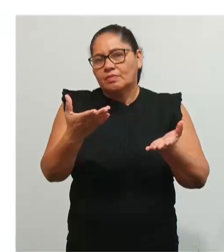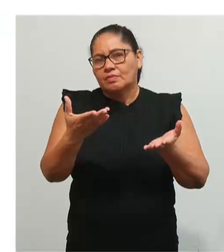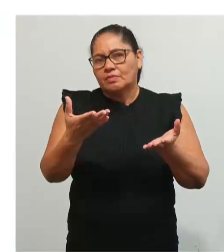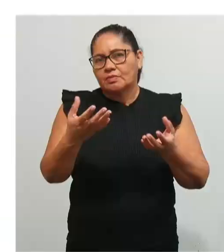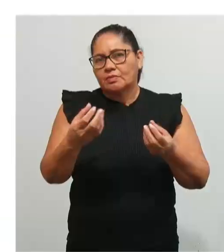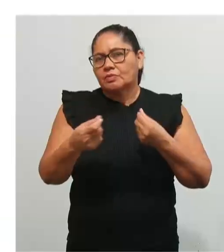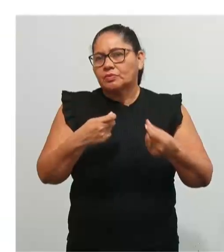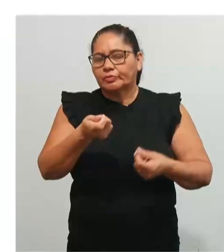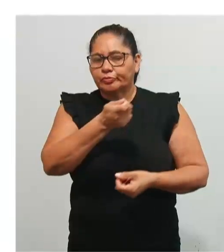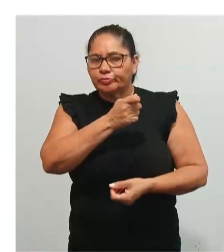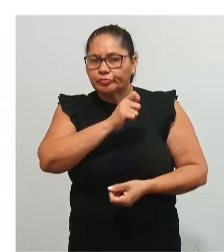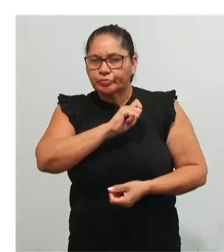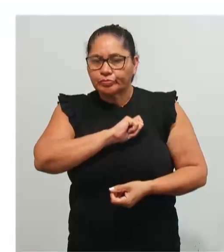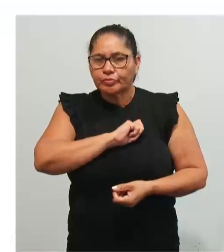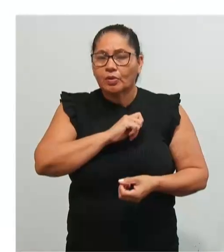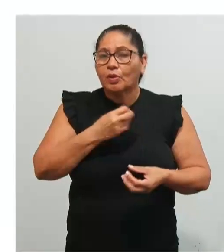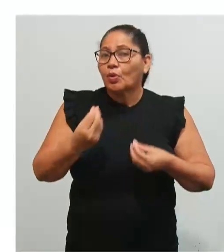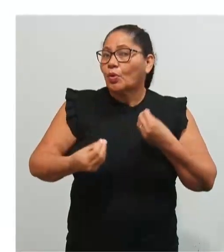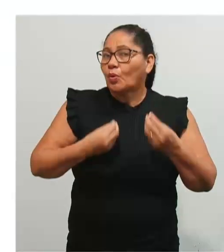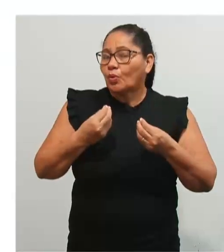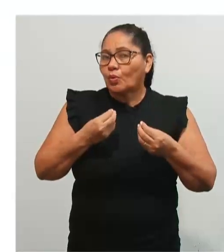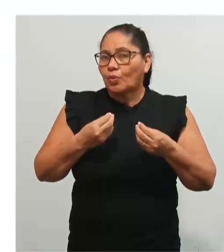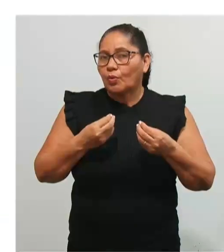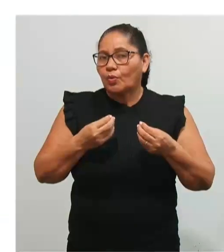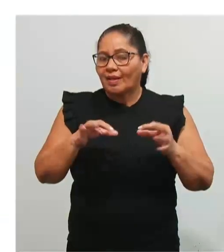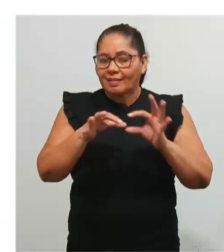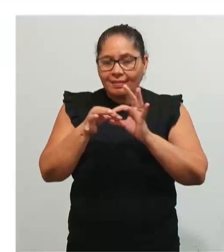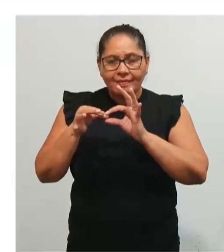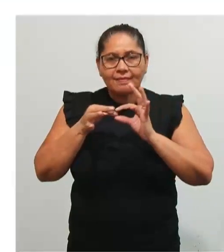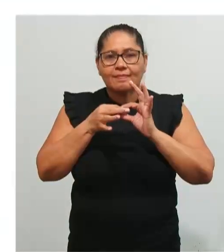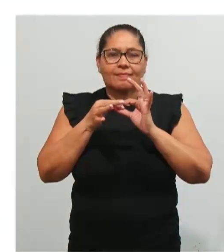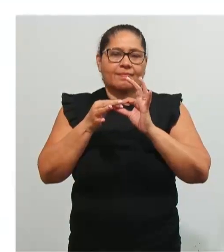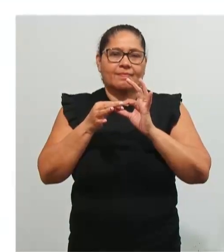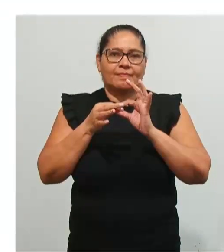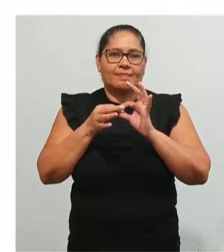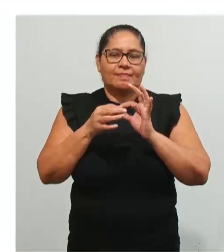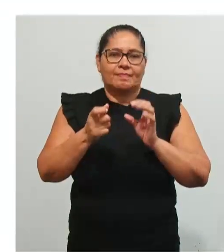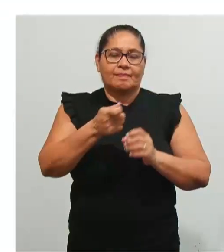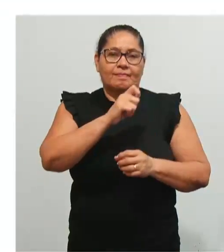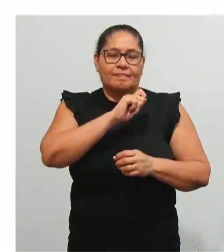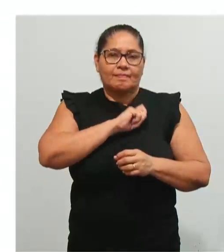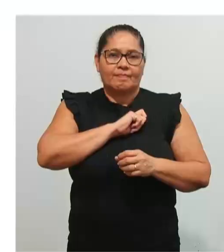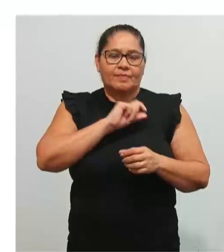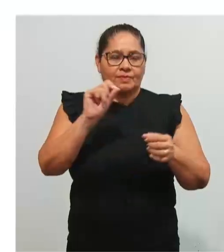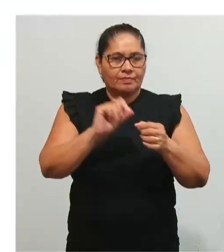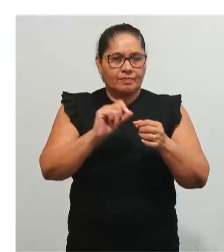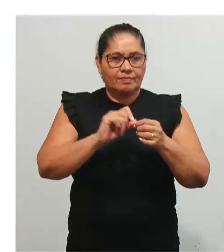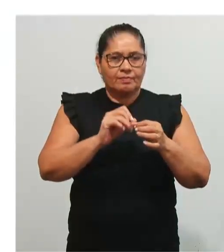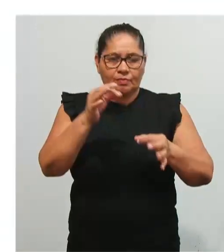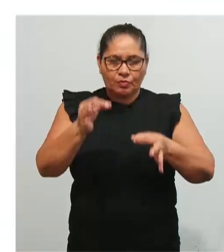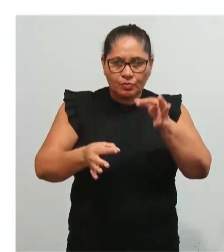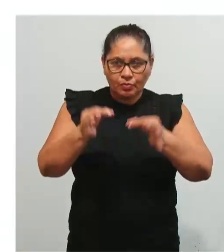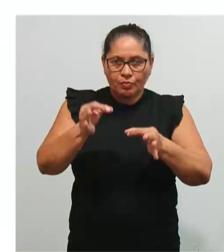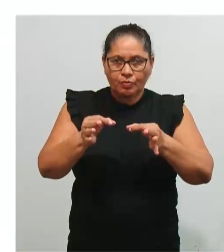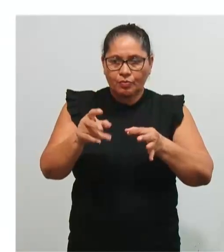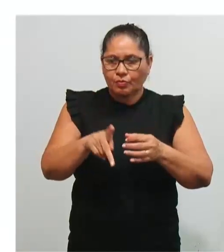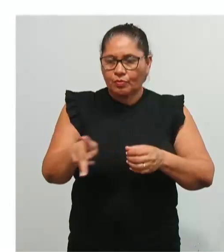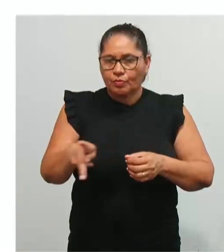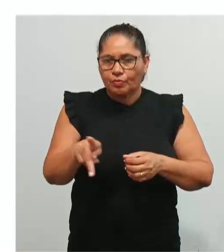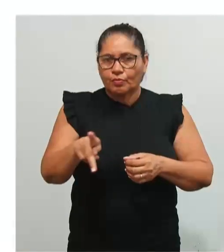geração fiscal, bem como dos anexos de metas e de riscos fiscais, além da realização das audiências